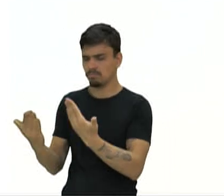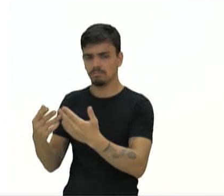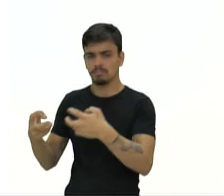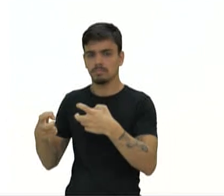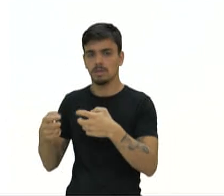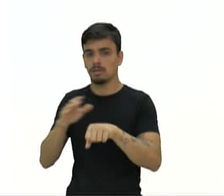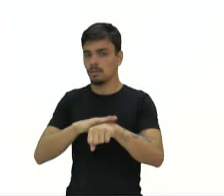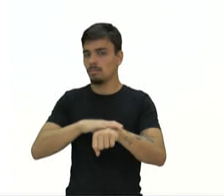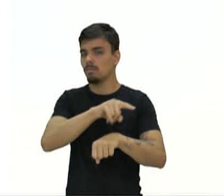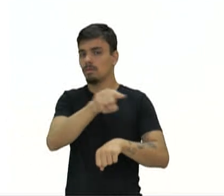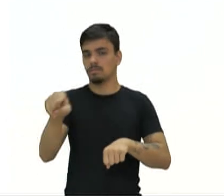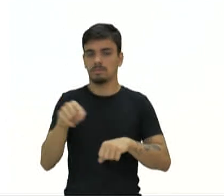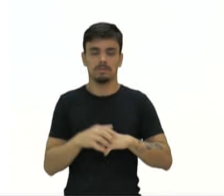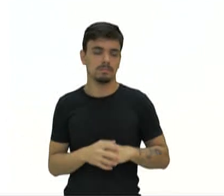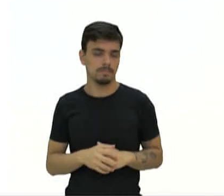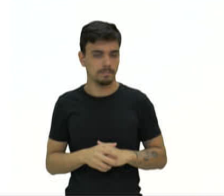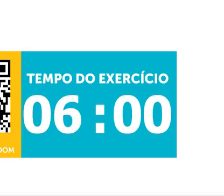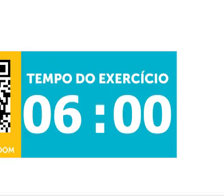tempinho para vocês, pessoal.